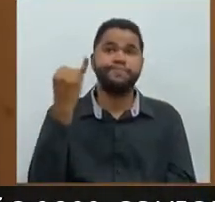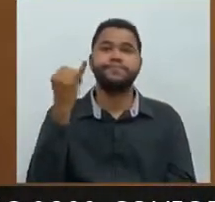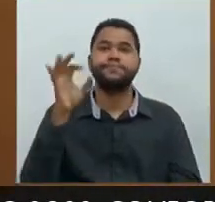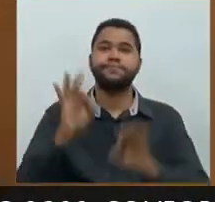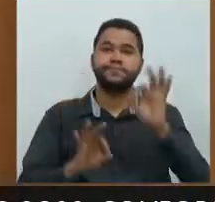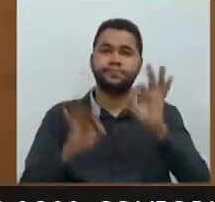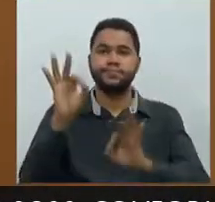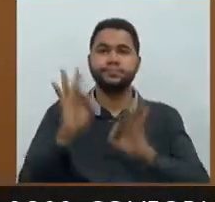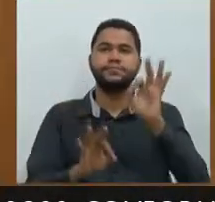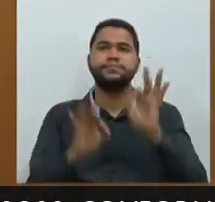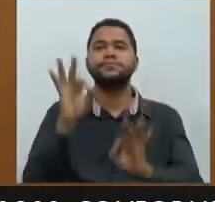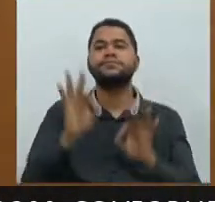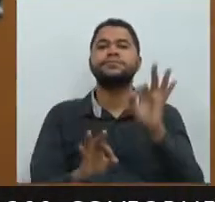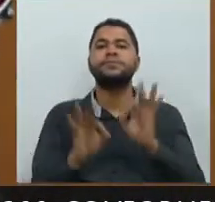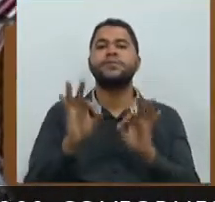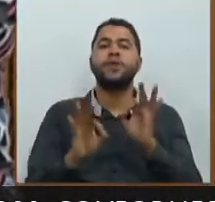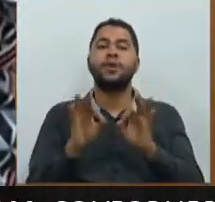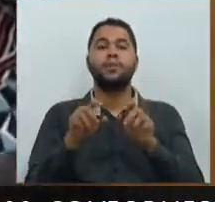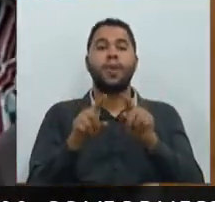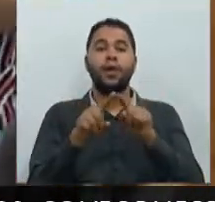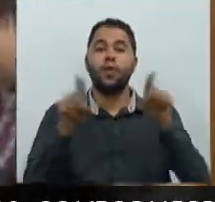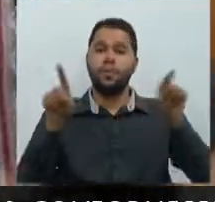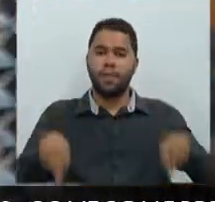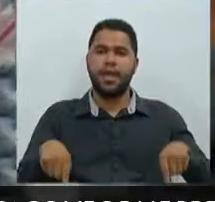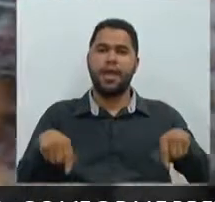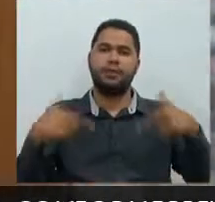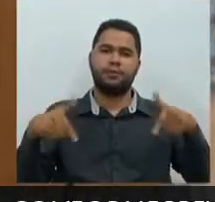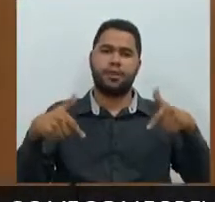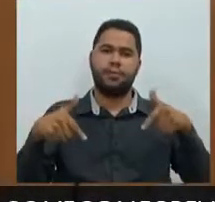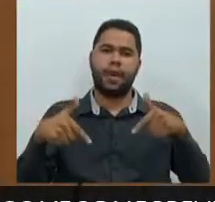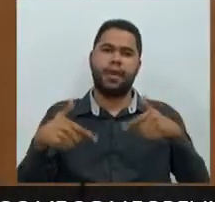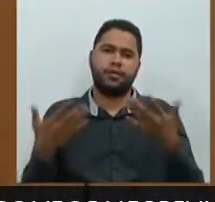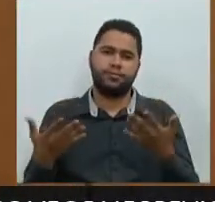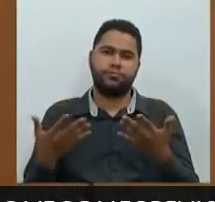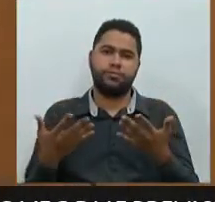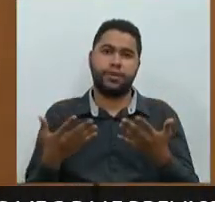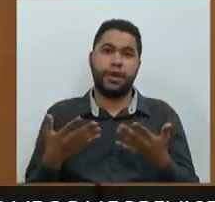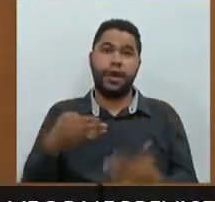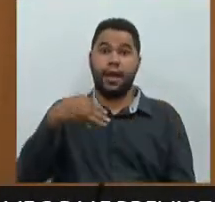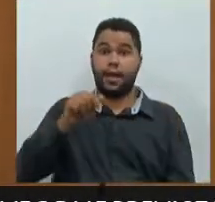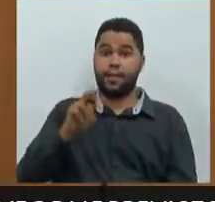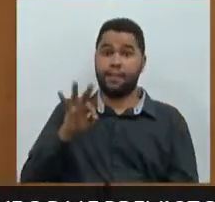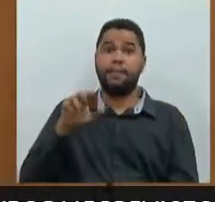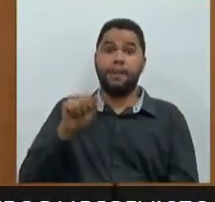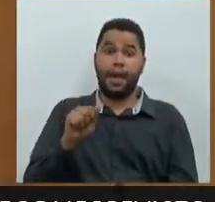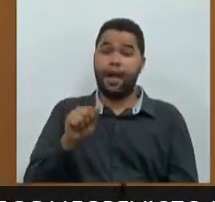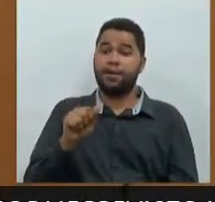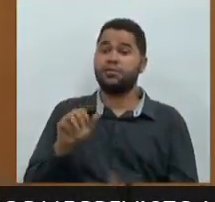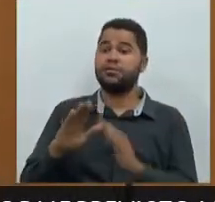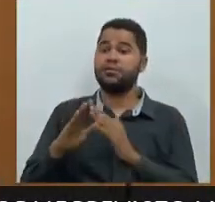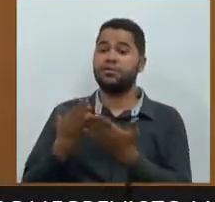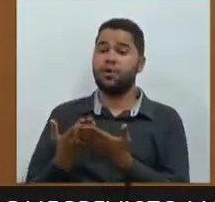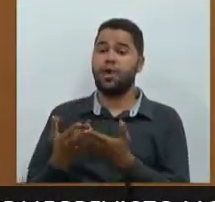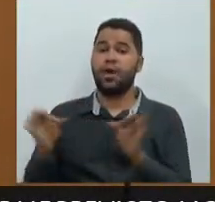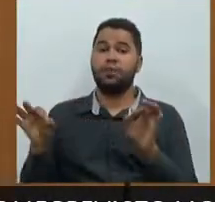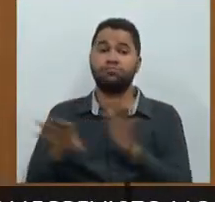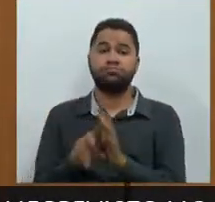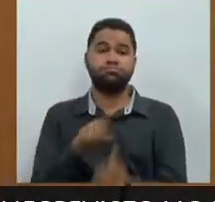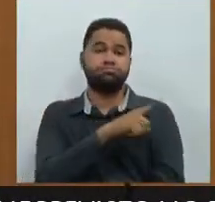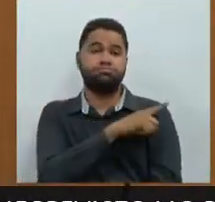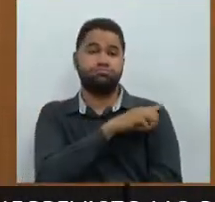preparando esses meninos para o mercado de trabalho, porque, como a Marta falou, os meninos saem da escola